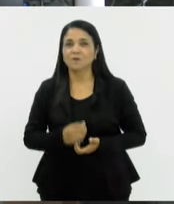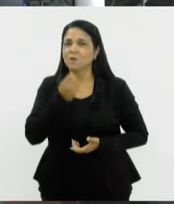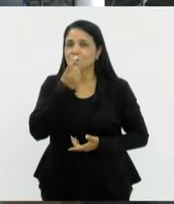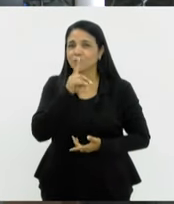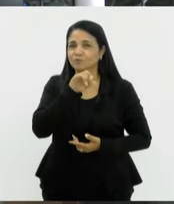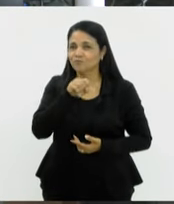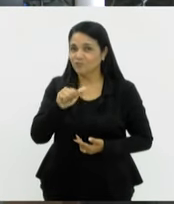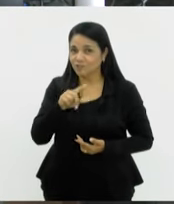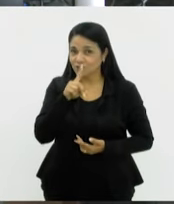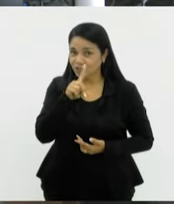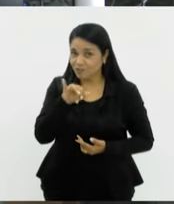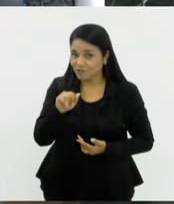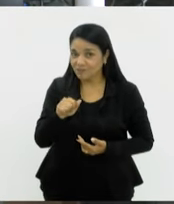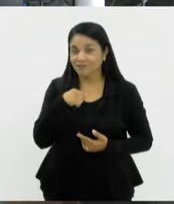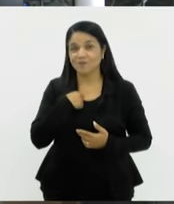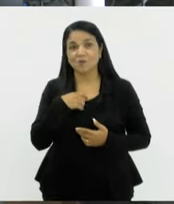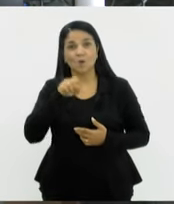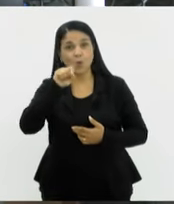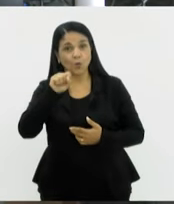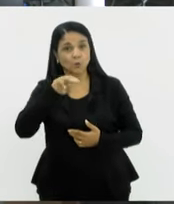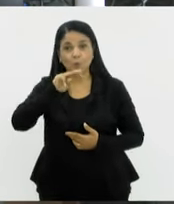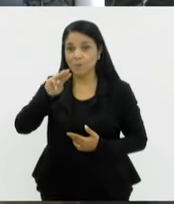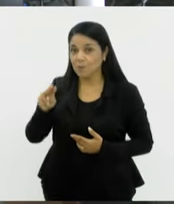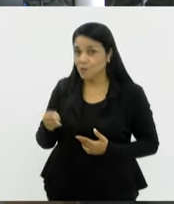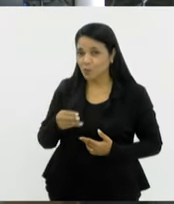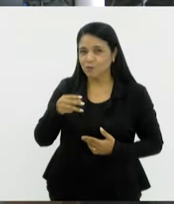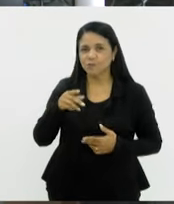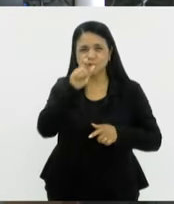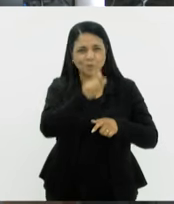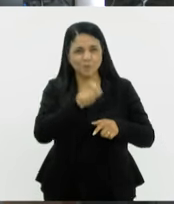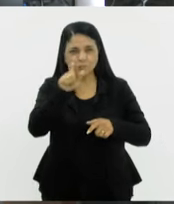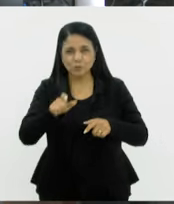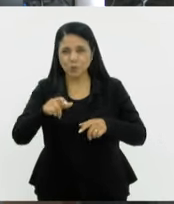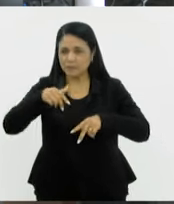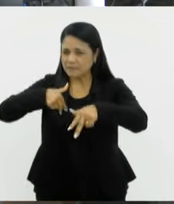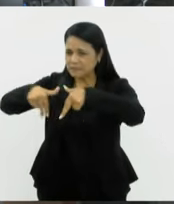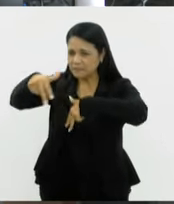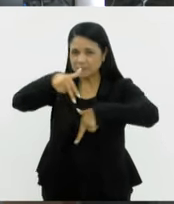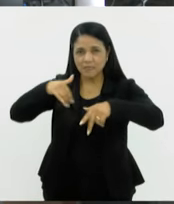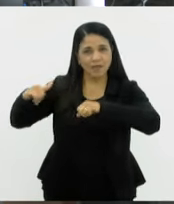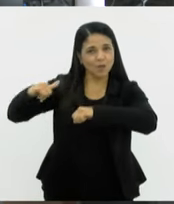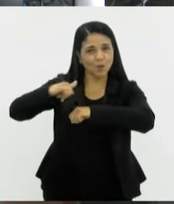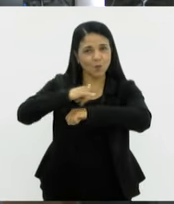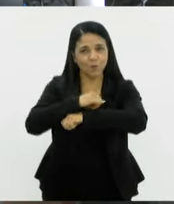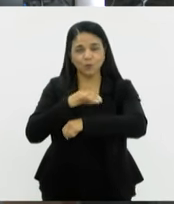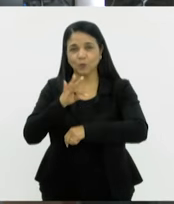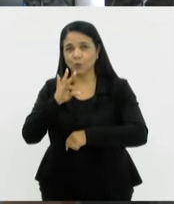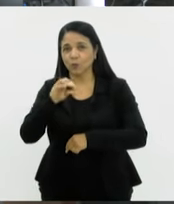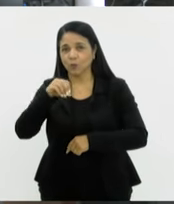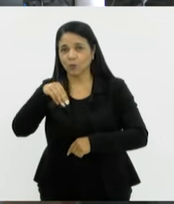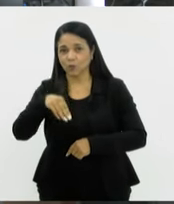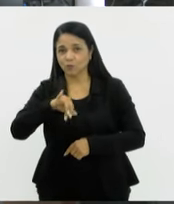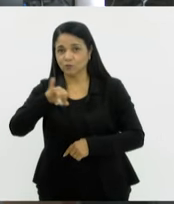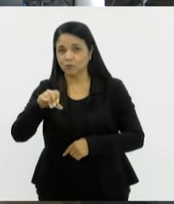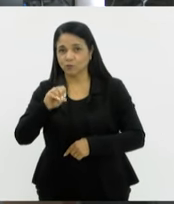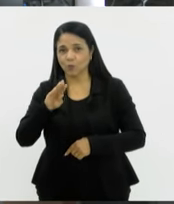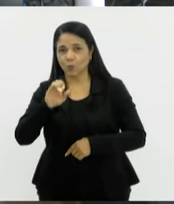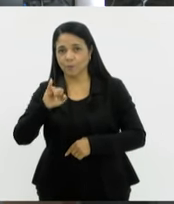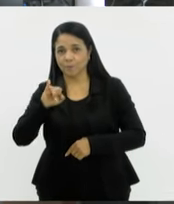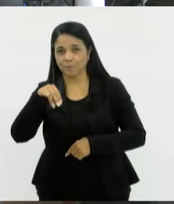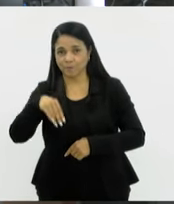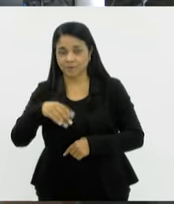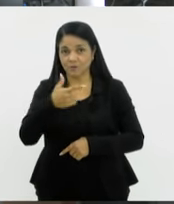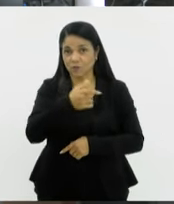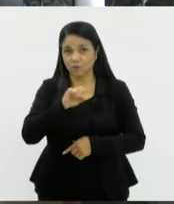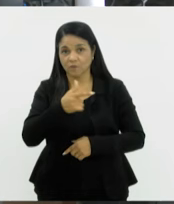Bom dia! Quase 8 milhões de passageiros circularam pelo Aeroporto Internacional Tom Jobim em 2023. Mas